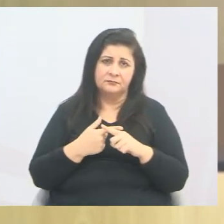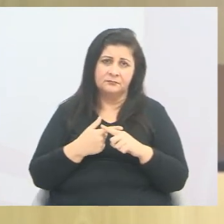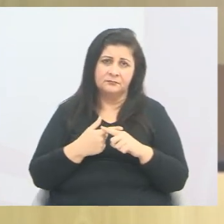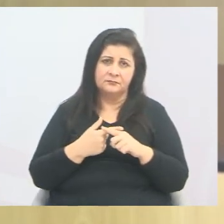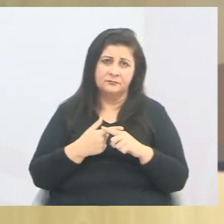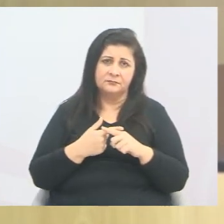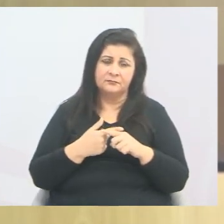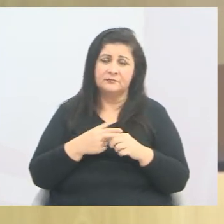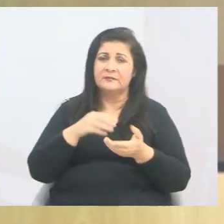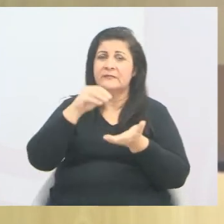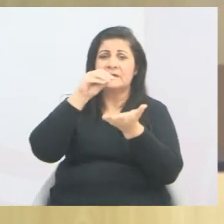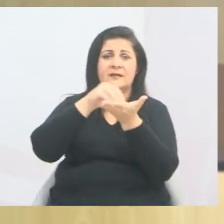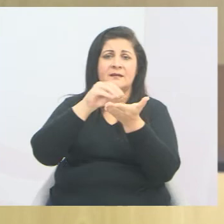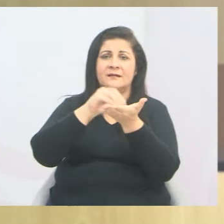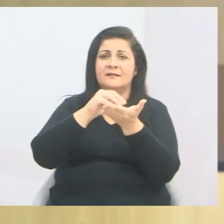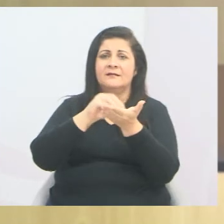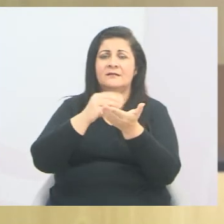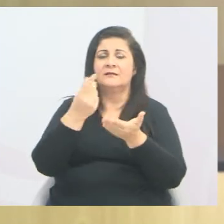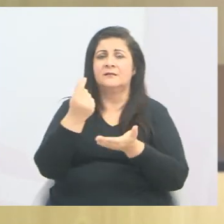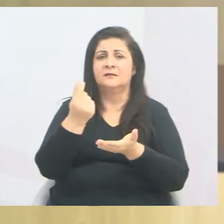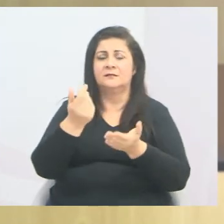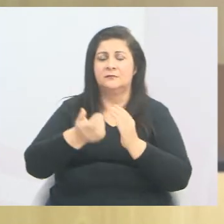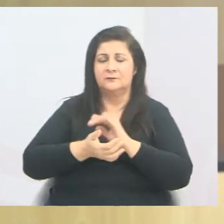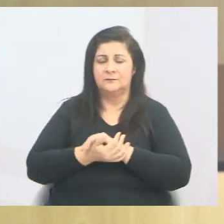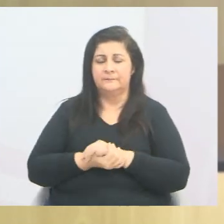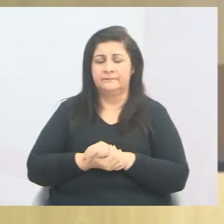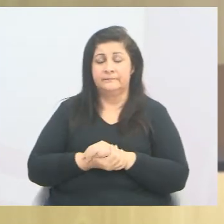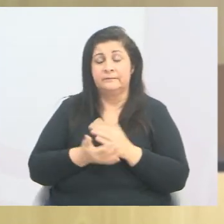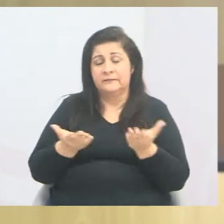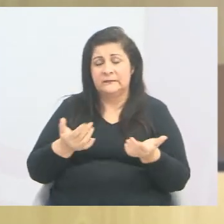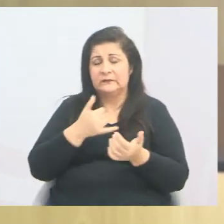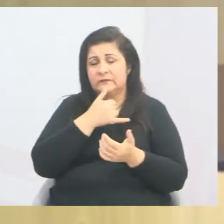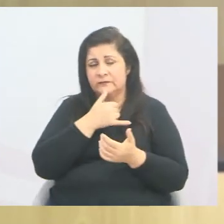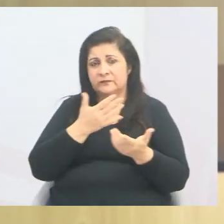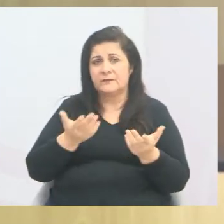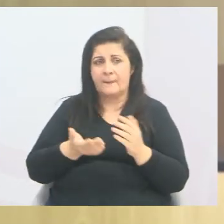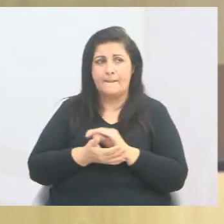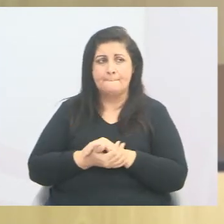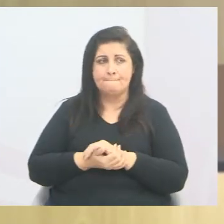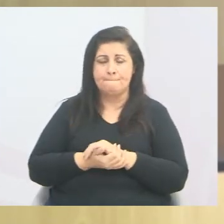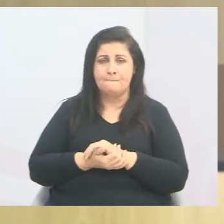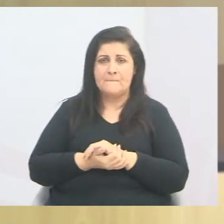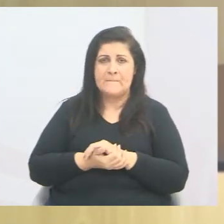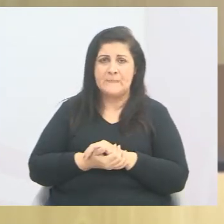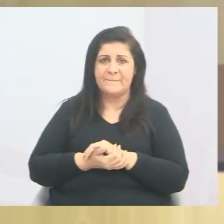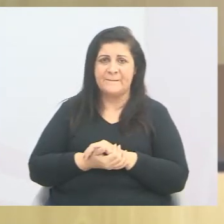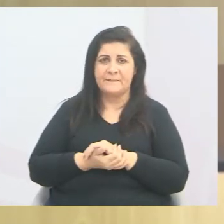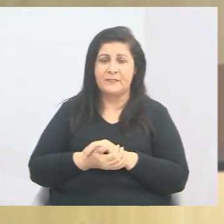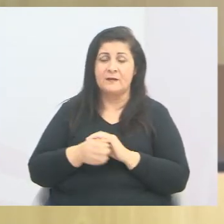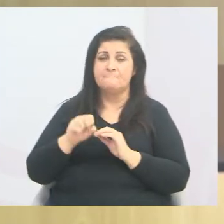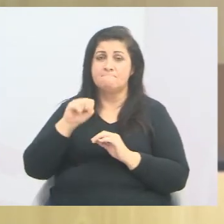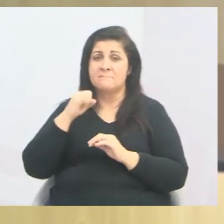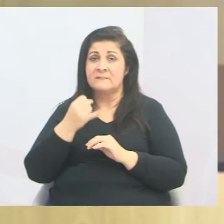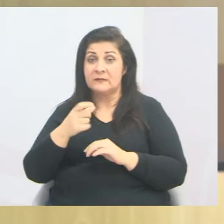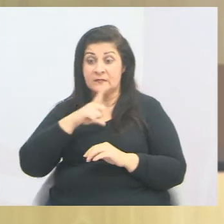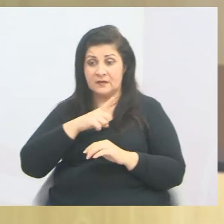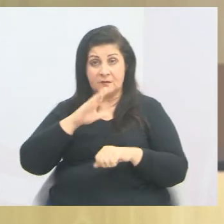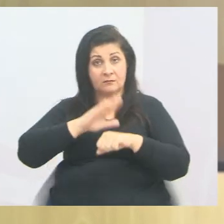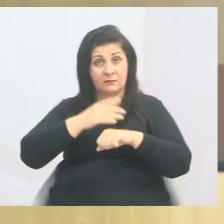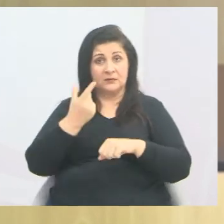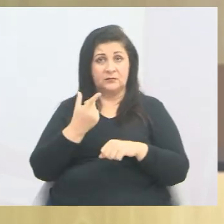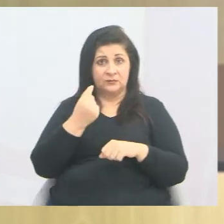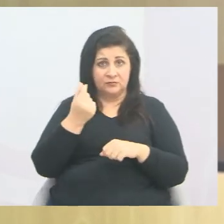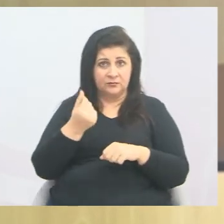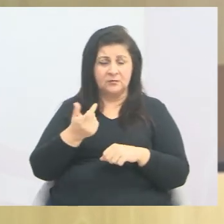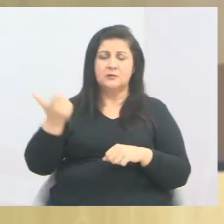nas transferências de capital, tá? Então, infelizmente mesmo, viu? Tá? Porque se chegasse mais recursos, com